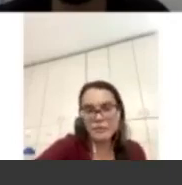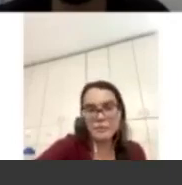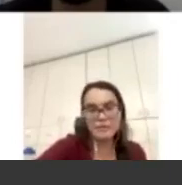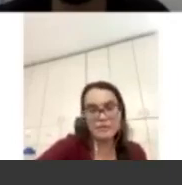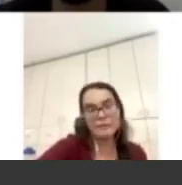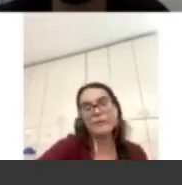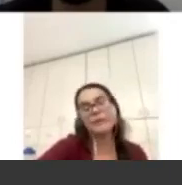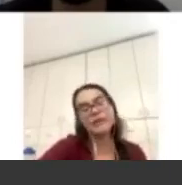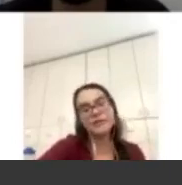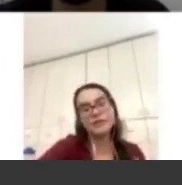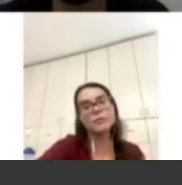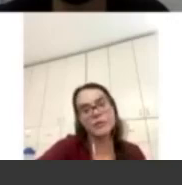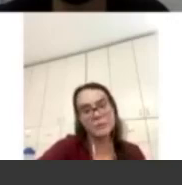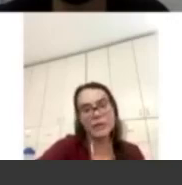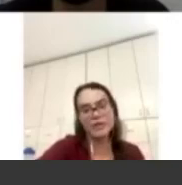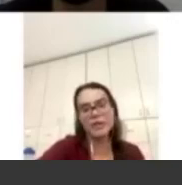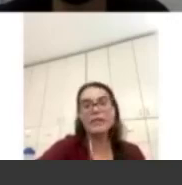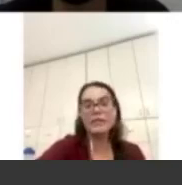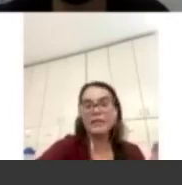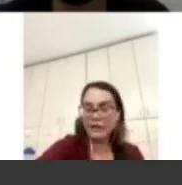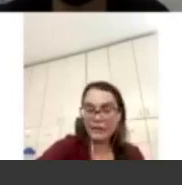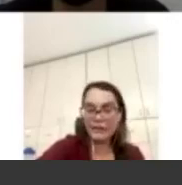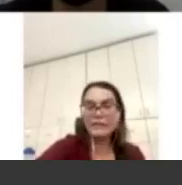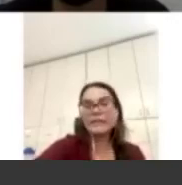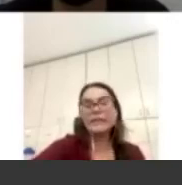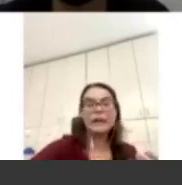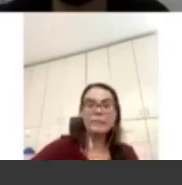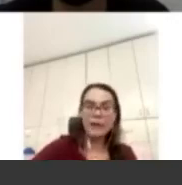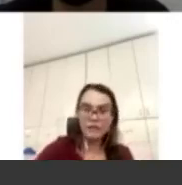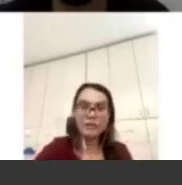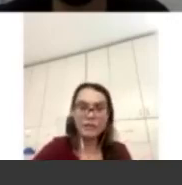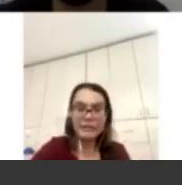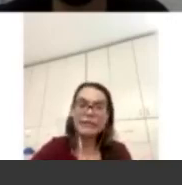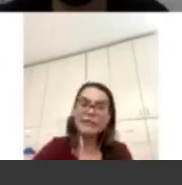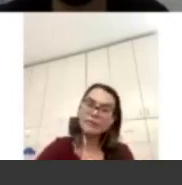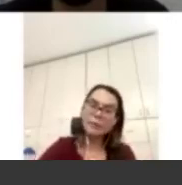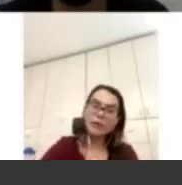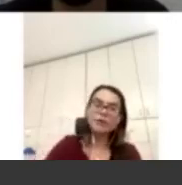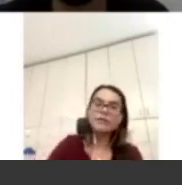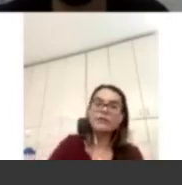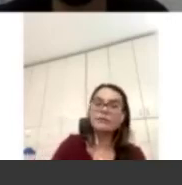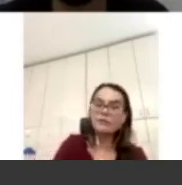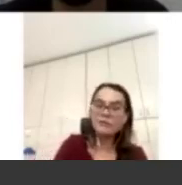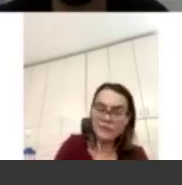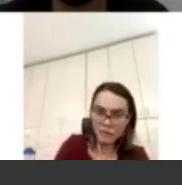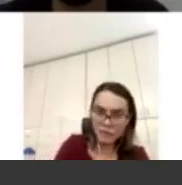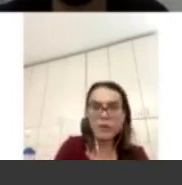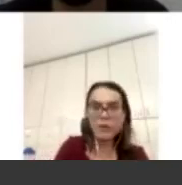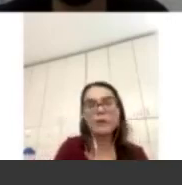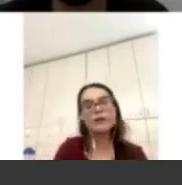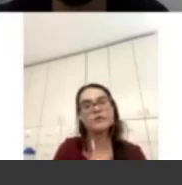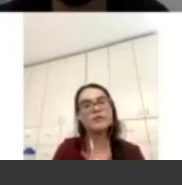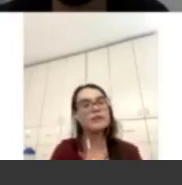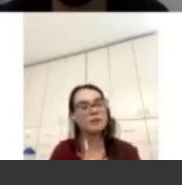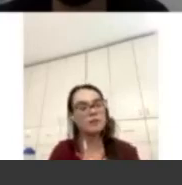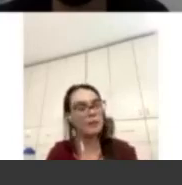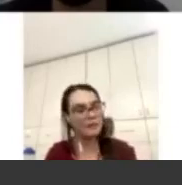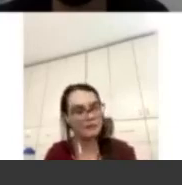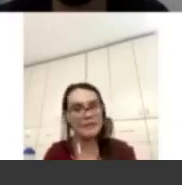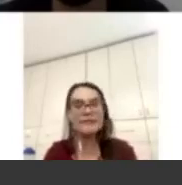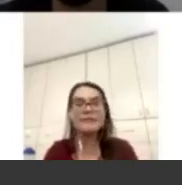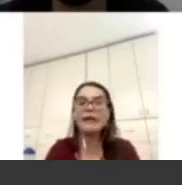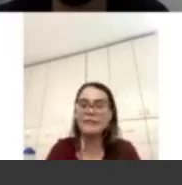dessa condição específica. Então, ele é dividido principalmente em avalie, que é a parte que eu vou ter tanto a parte do exame físico quanto a parte dos